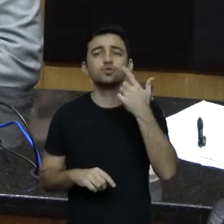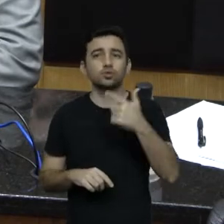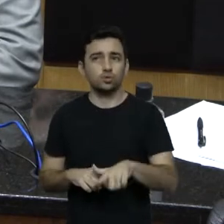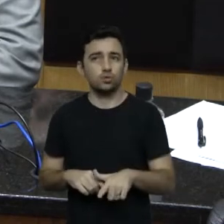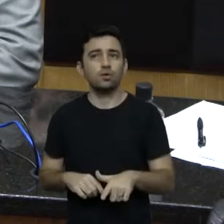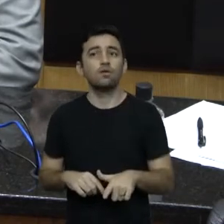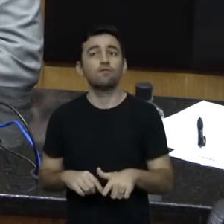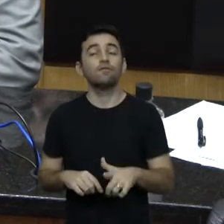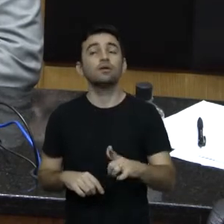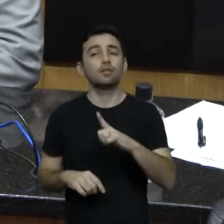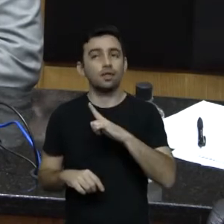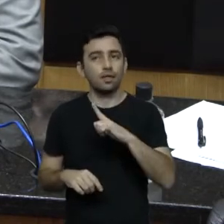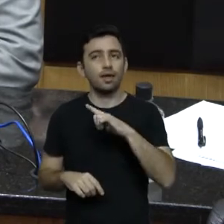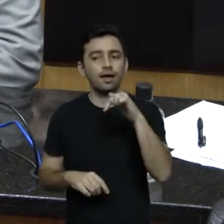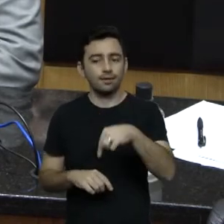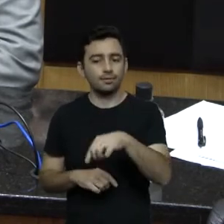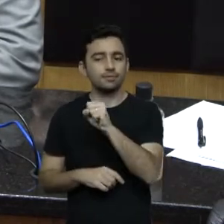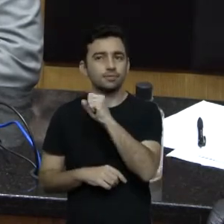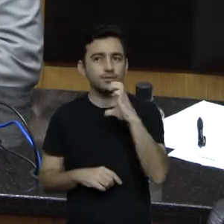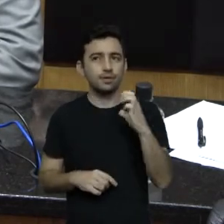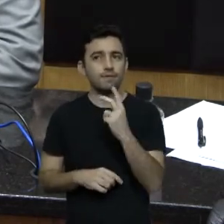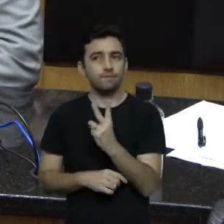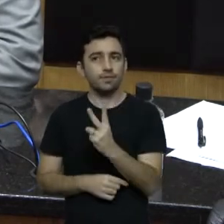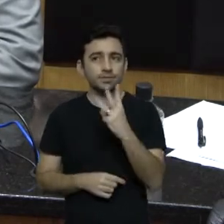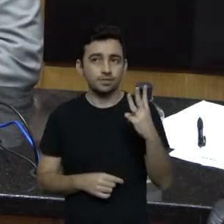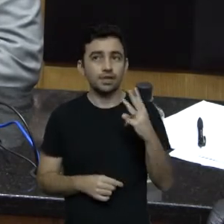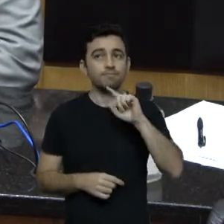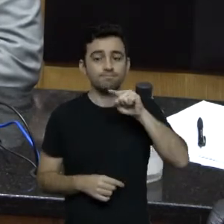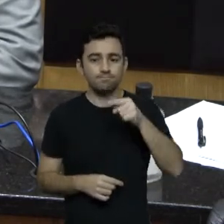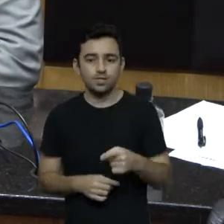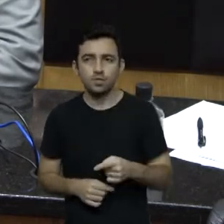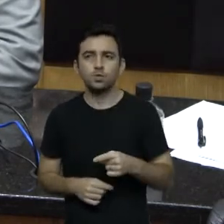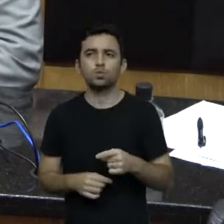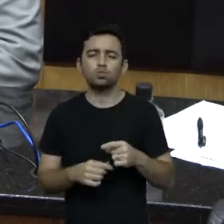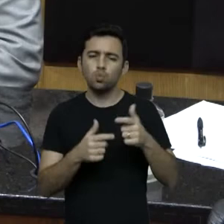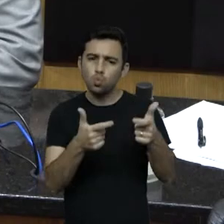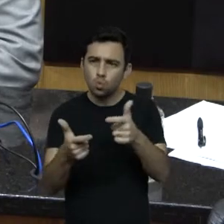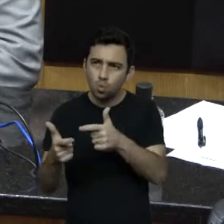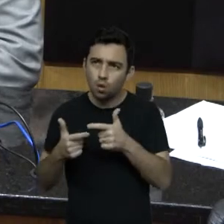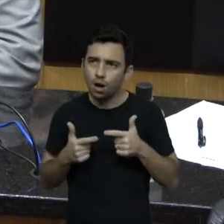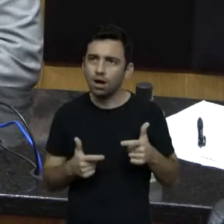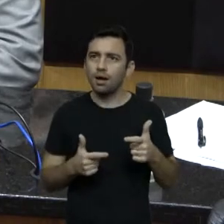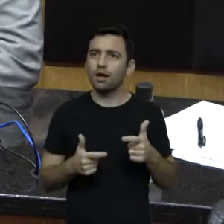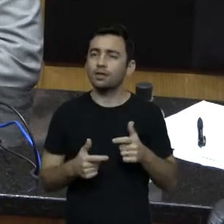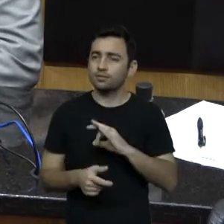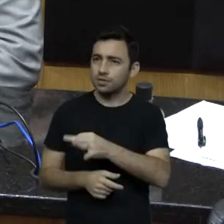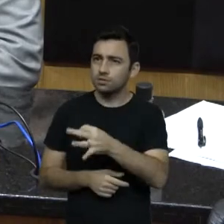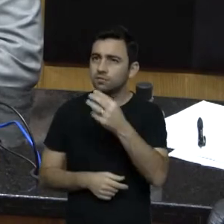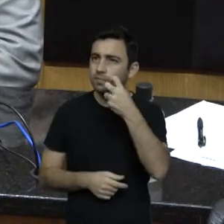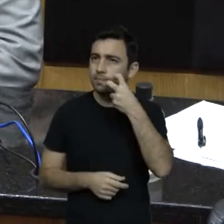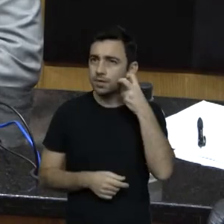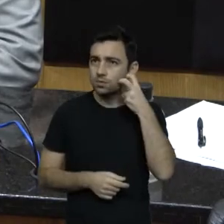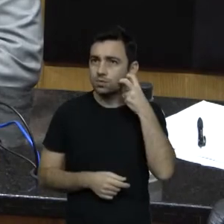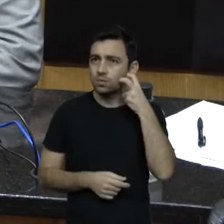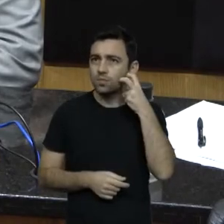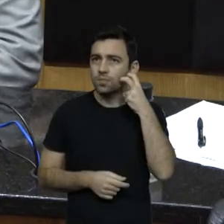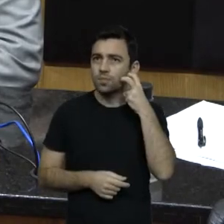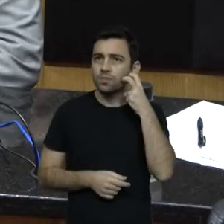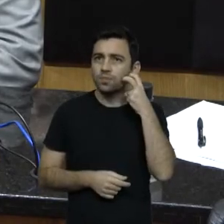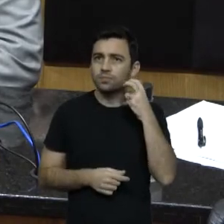nós temos em Santa Catarina 23 mil estabelecimentos Deputado vampiro que